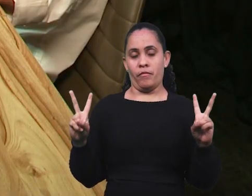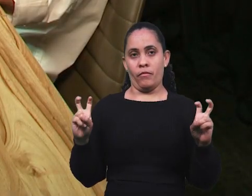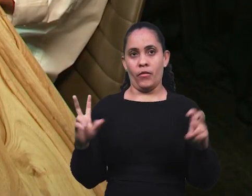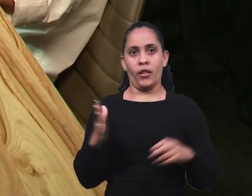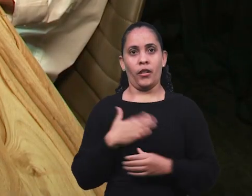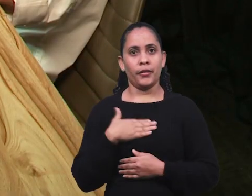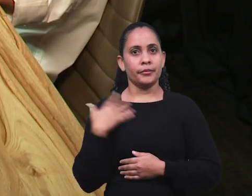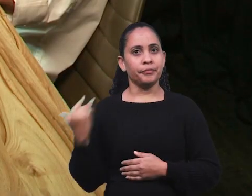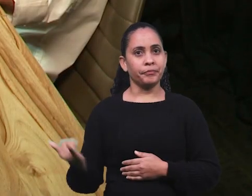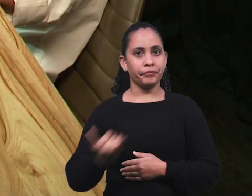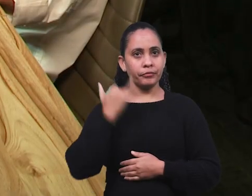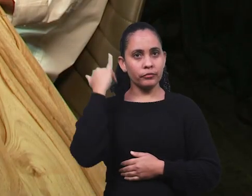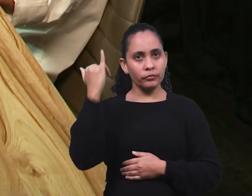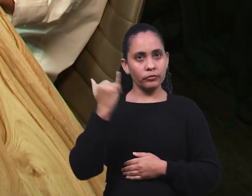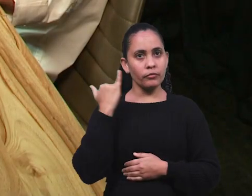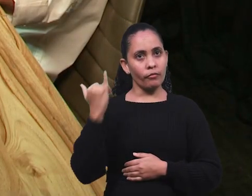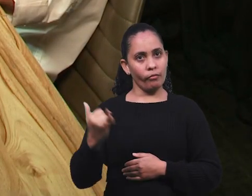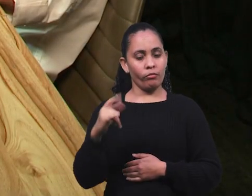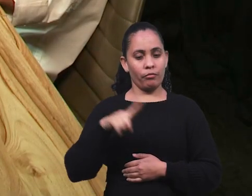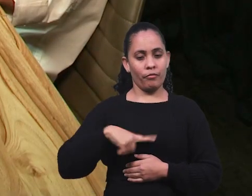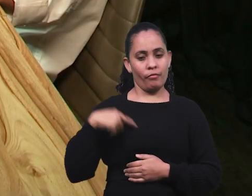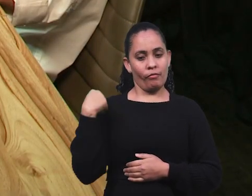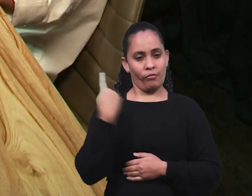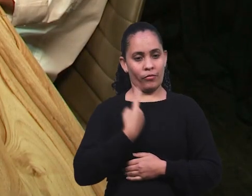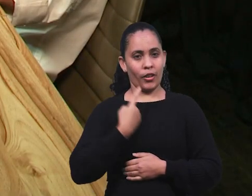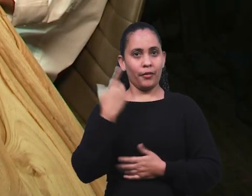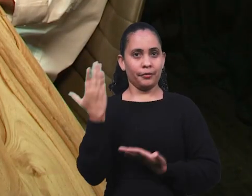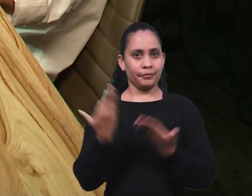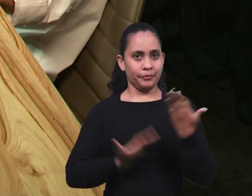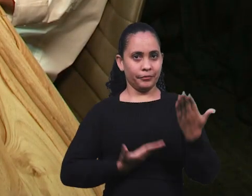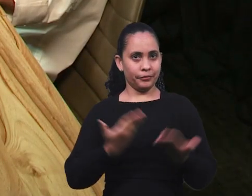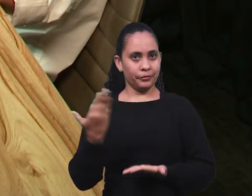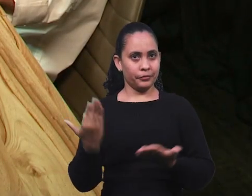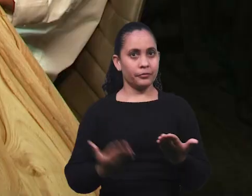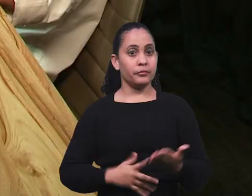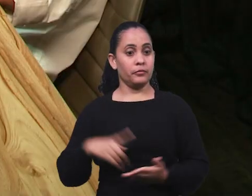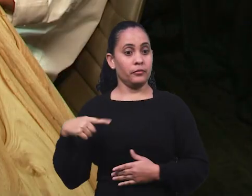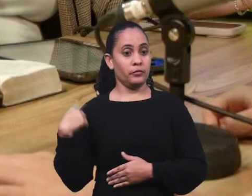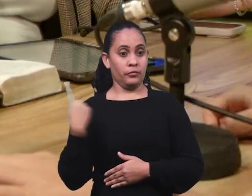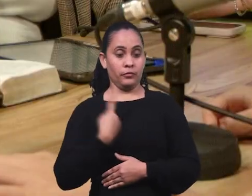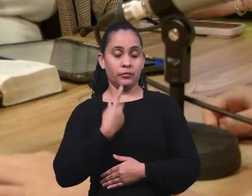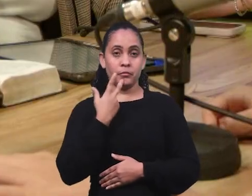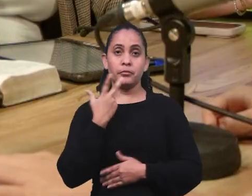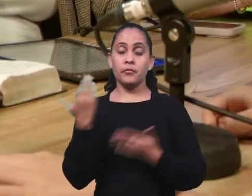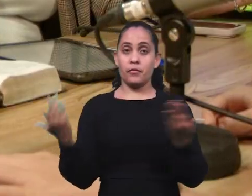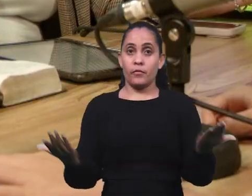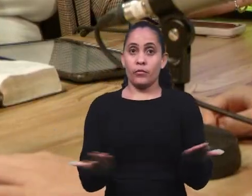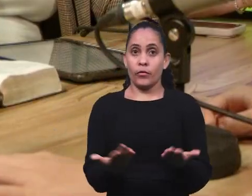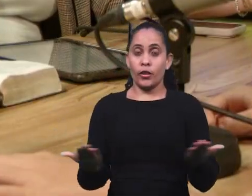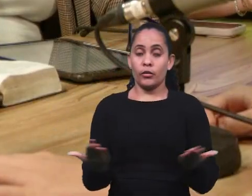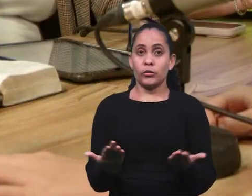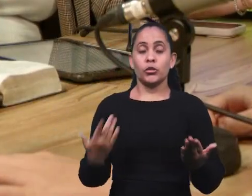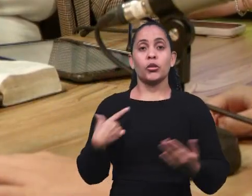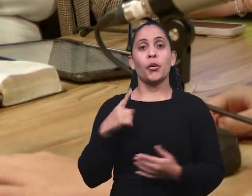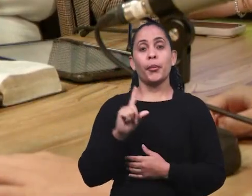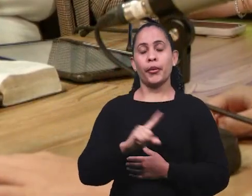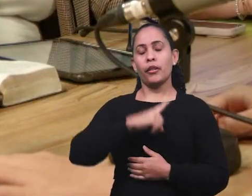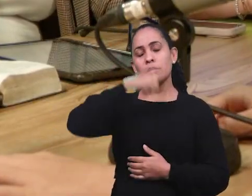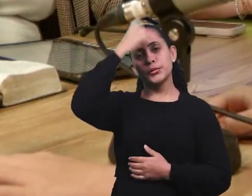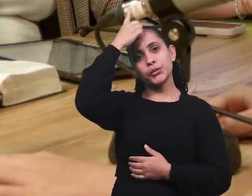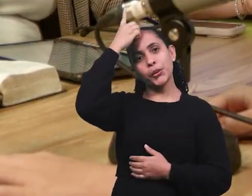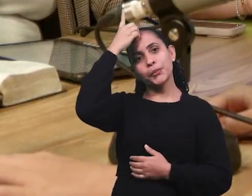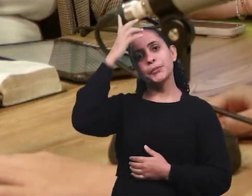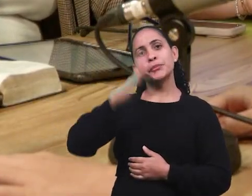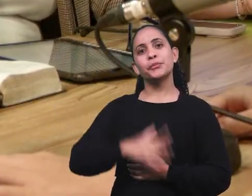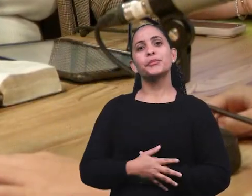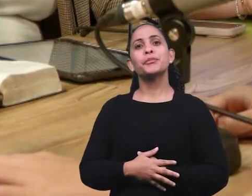que é tão importante para nós que somos servos. Nós vamos falar hoje sobre dons